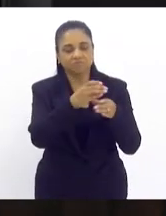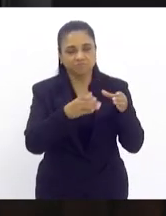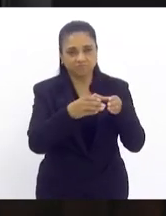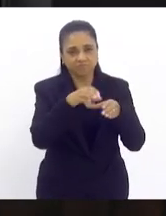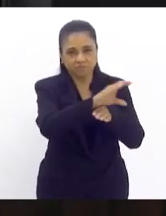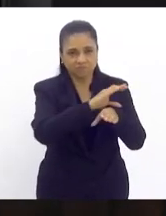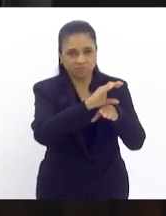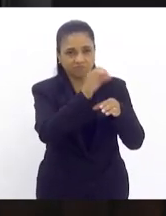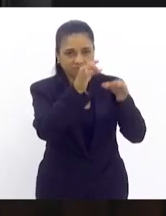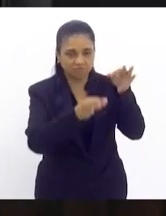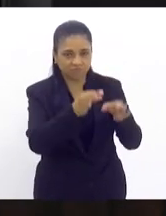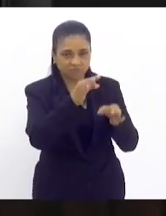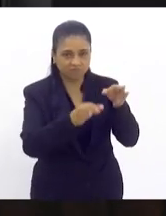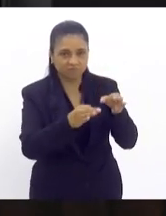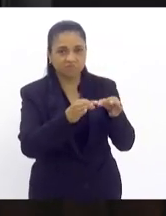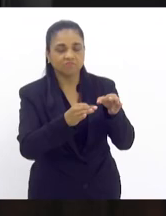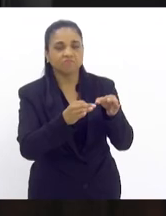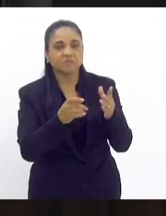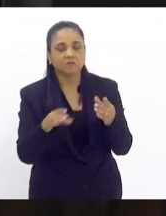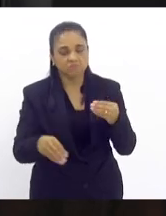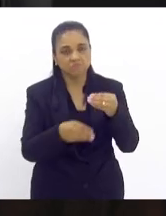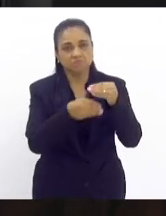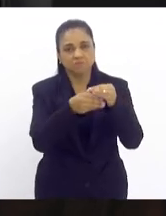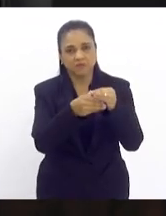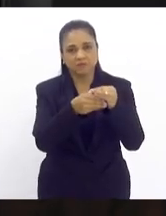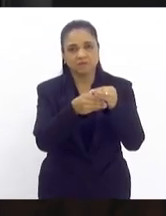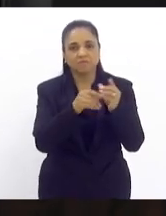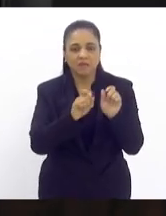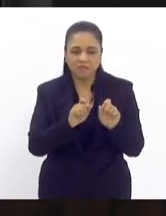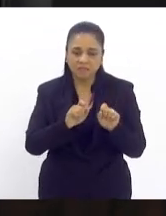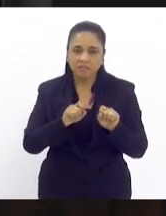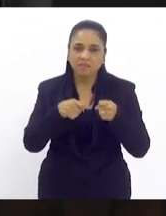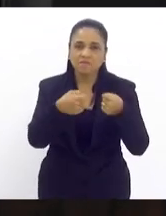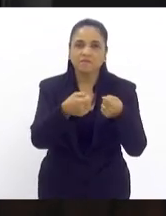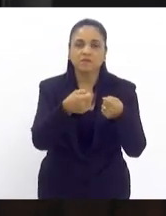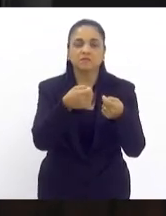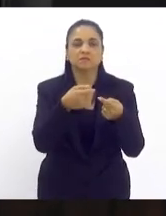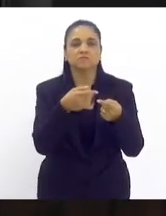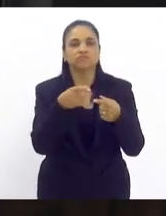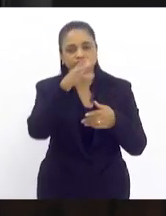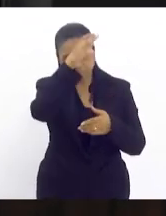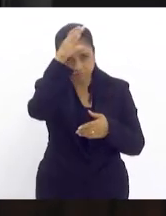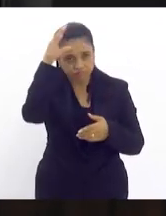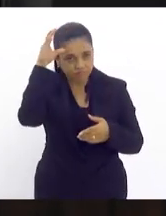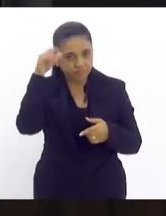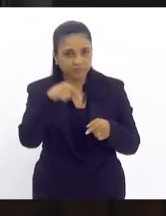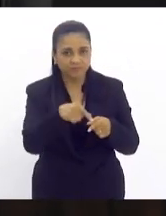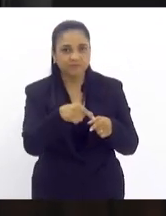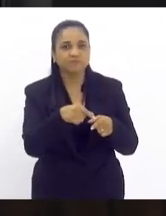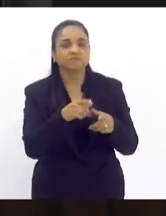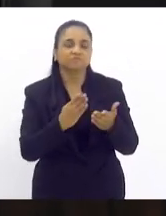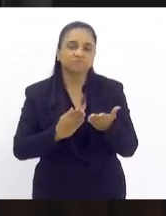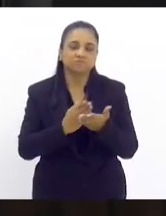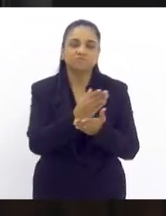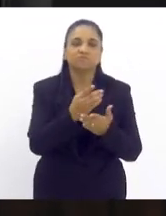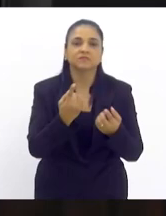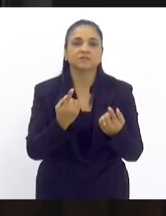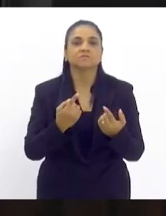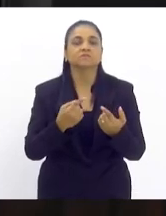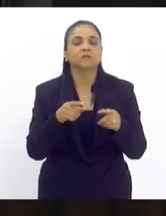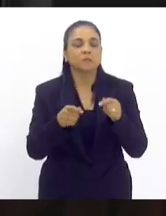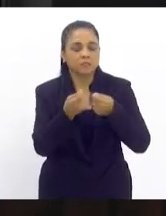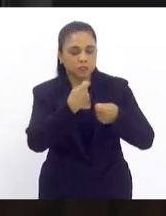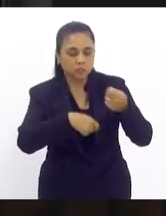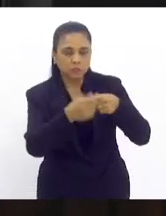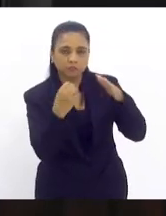Justiça pela constitucionalidade com emendas, de Defesa do Consumidor favorável e de Economia, Indústria e Comércio favorável